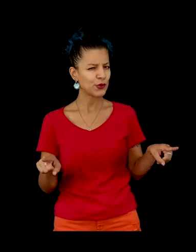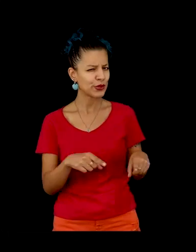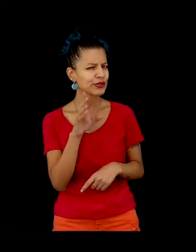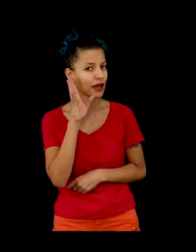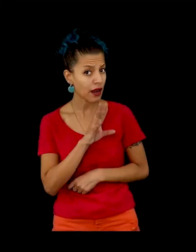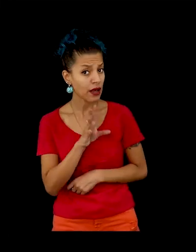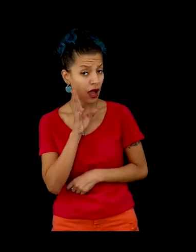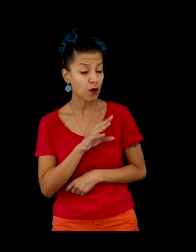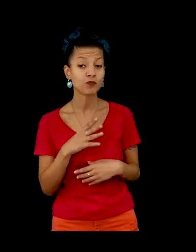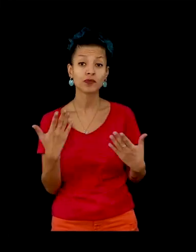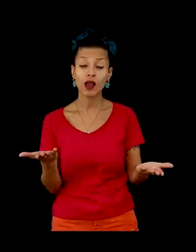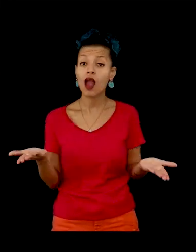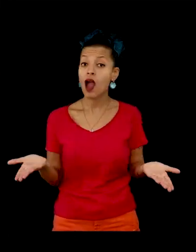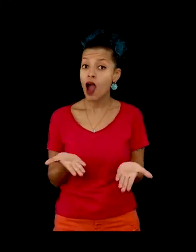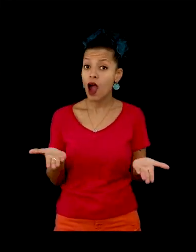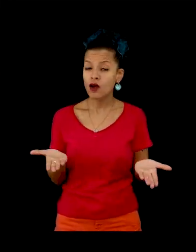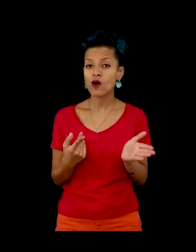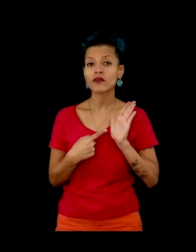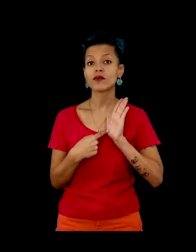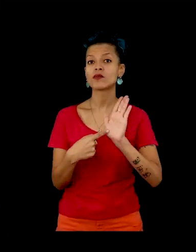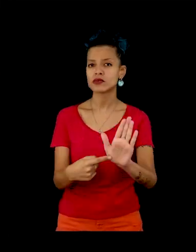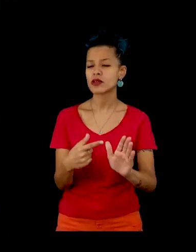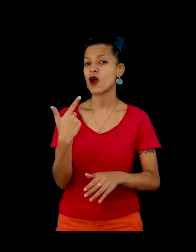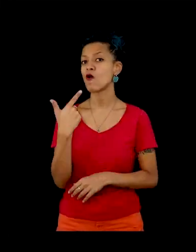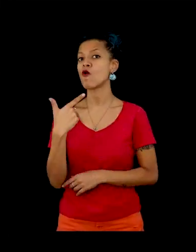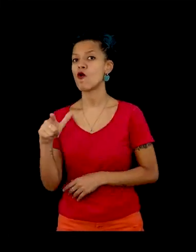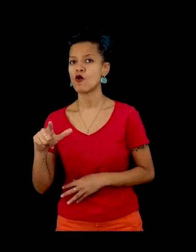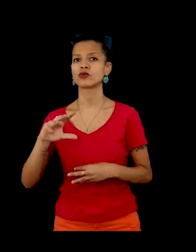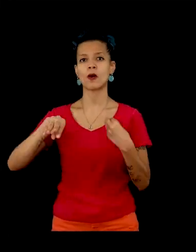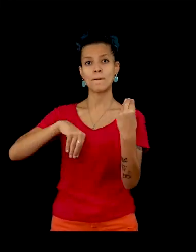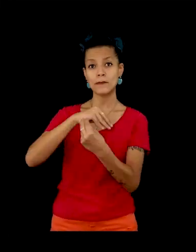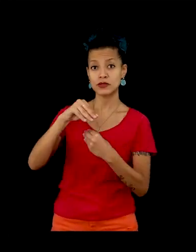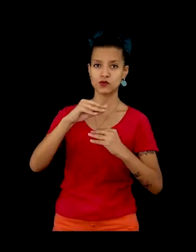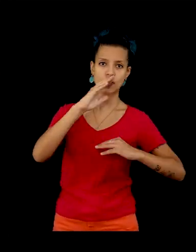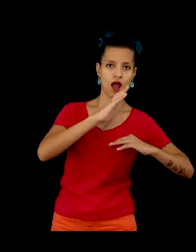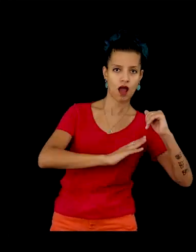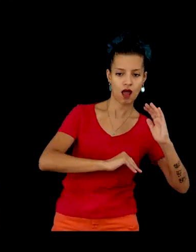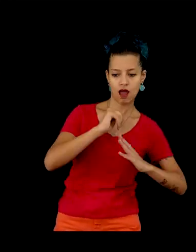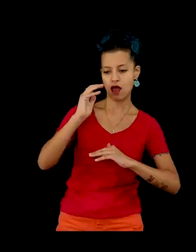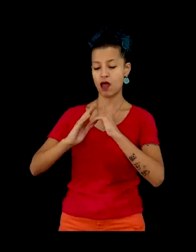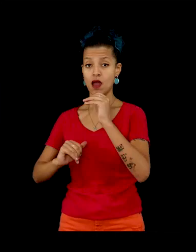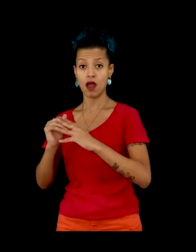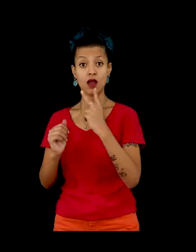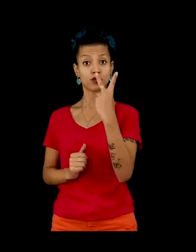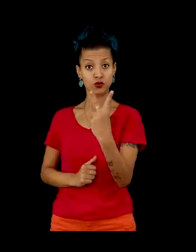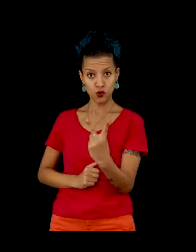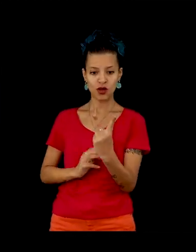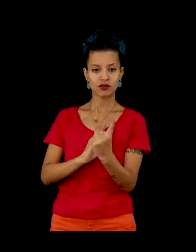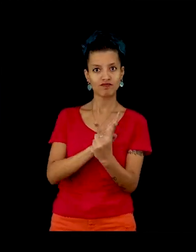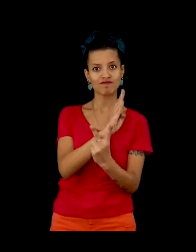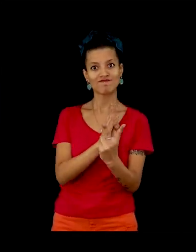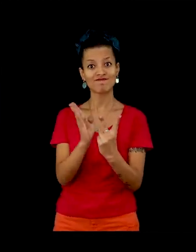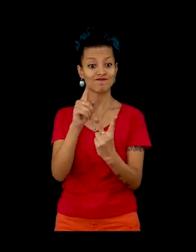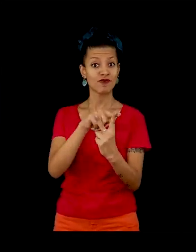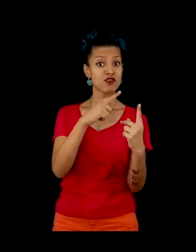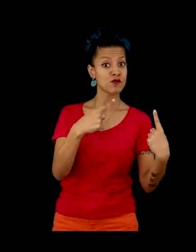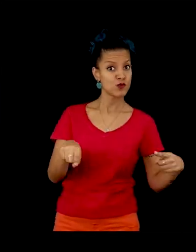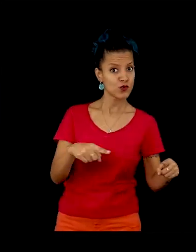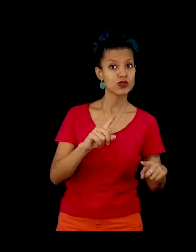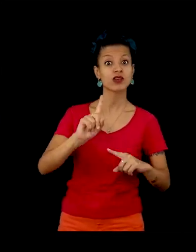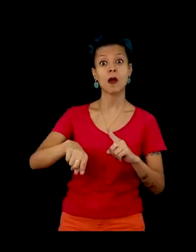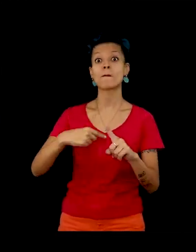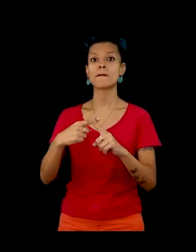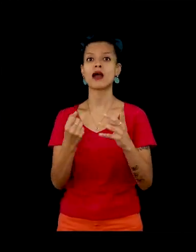Música é legal, né? Agora eu vou mostrar para vocês um outro truque que eu faço misturando duas habilidades, a música e o